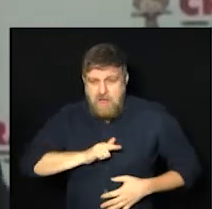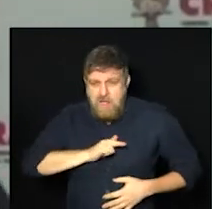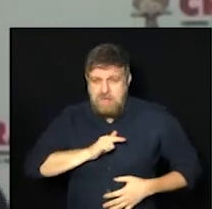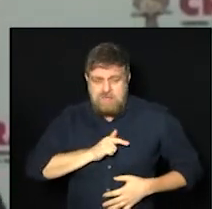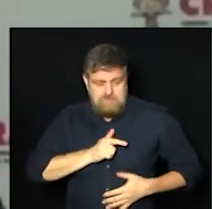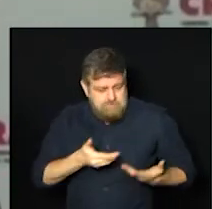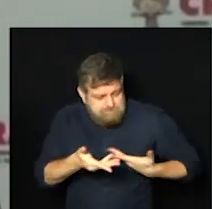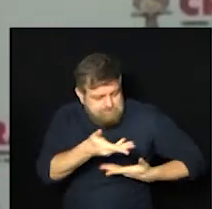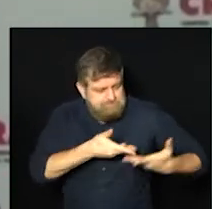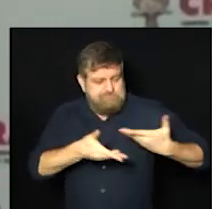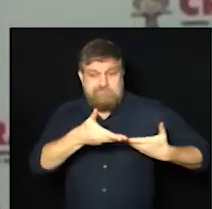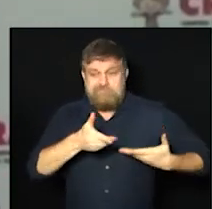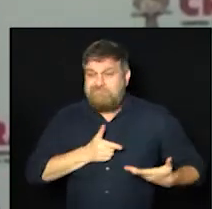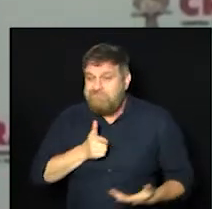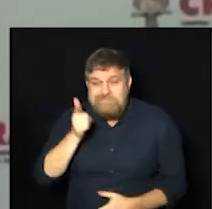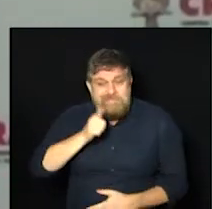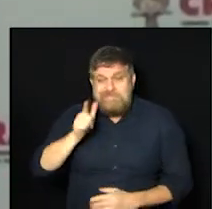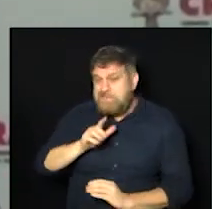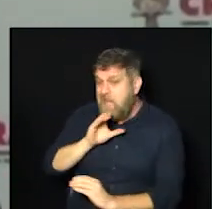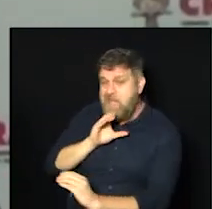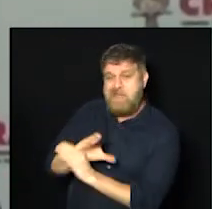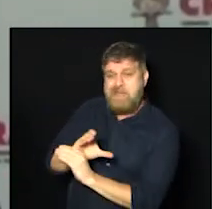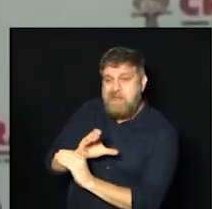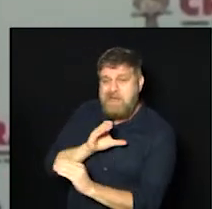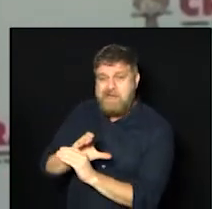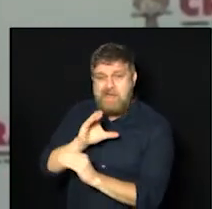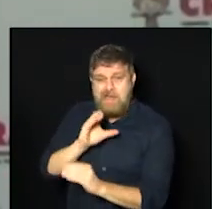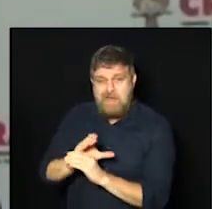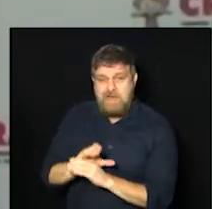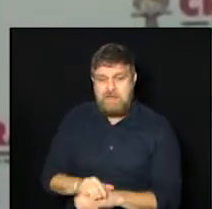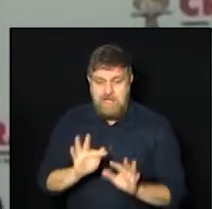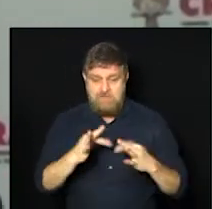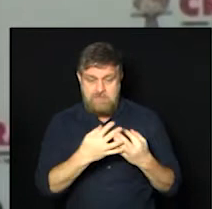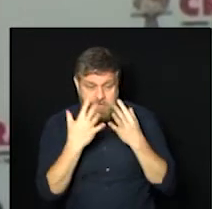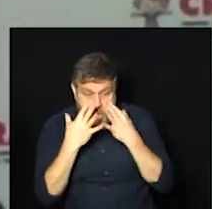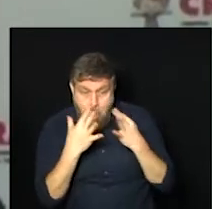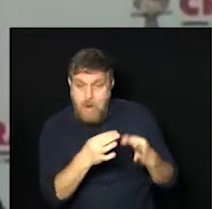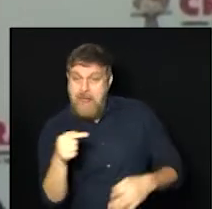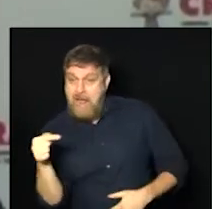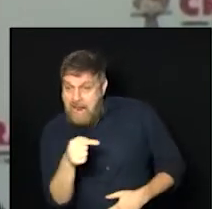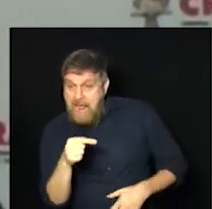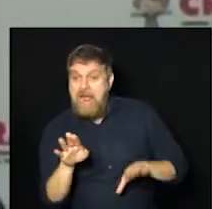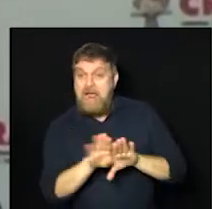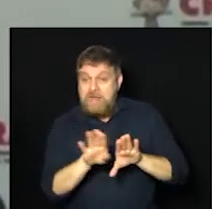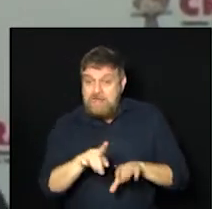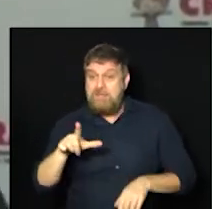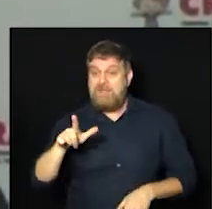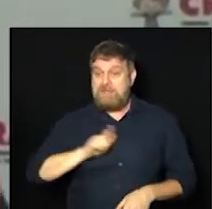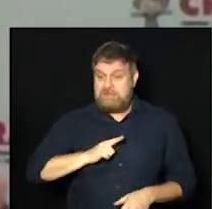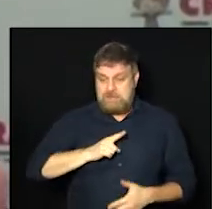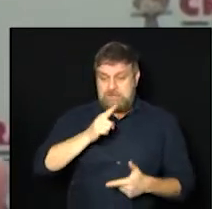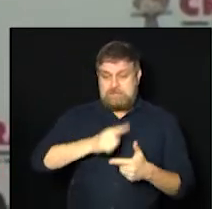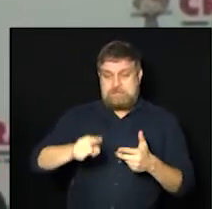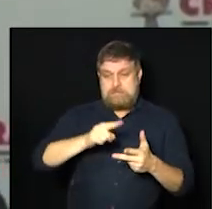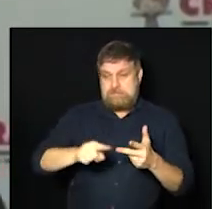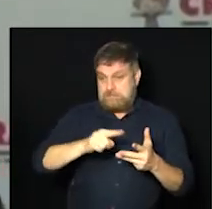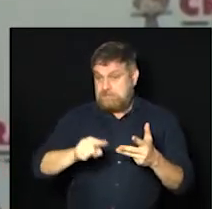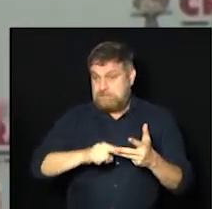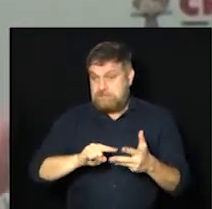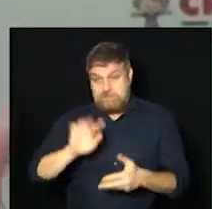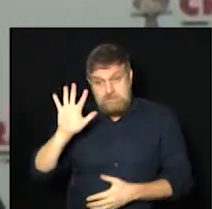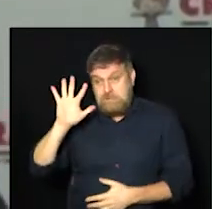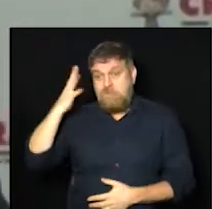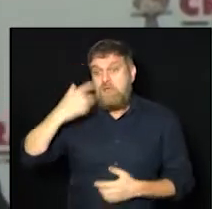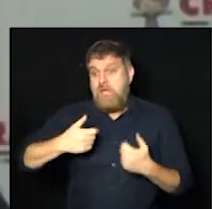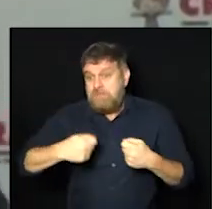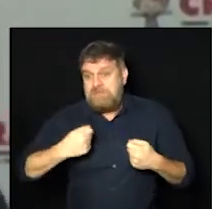bem, e não consegue daí olhar para a família como uma instituição também com as suas questões para serem resolvidas,